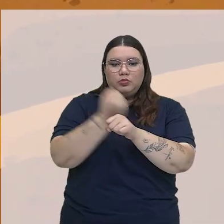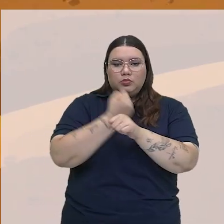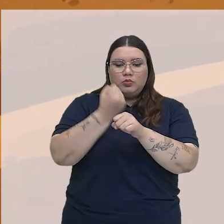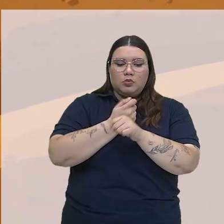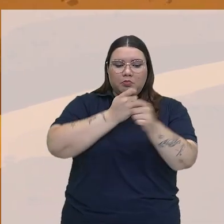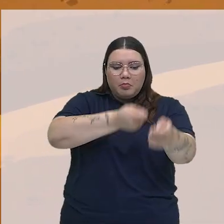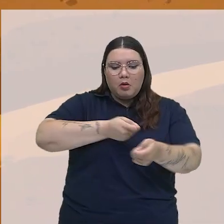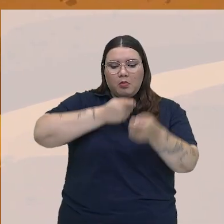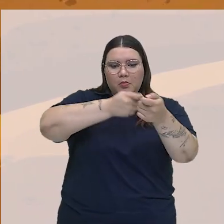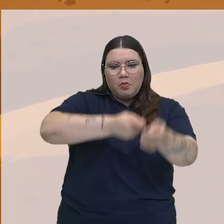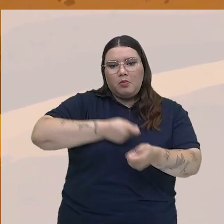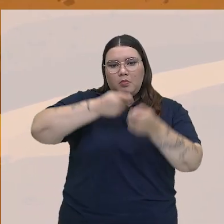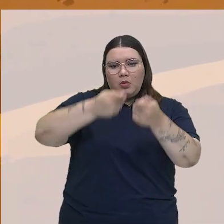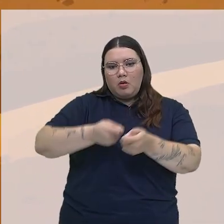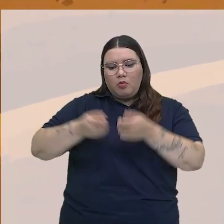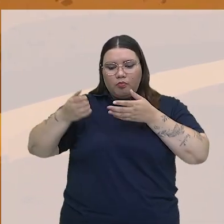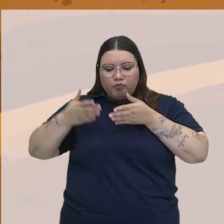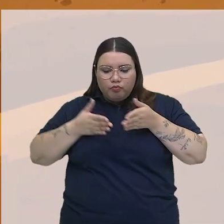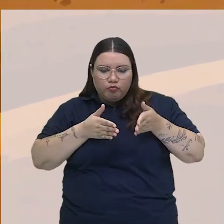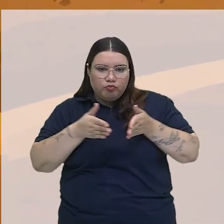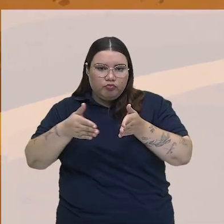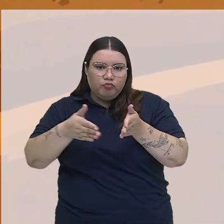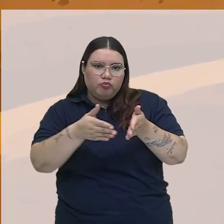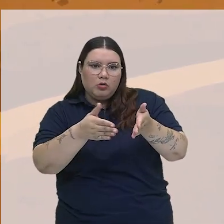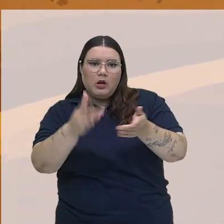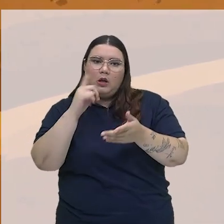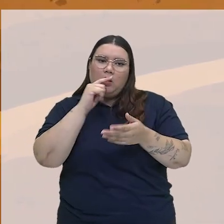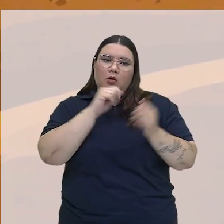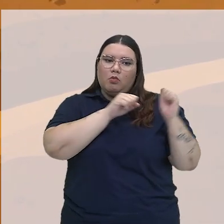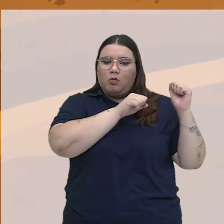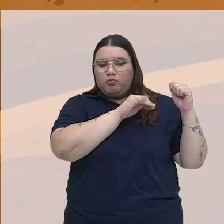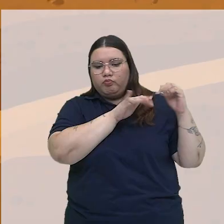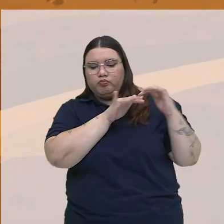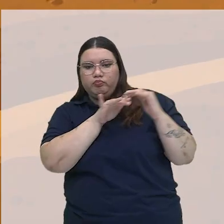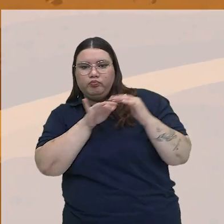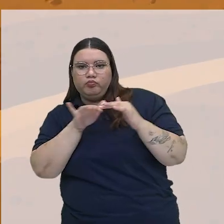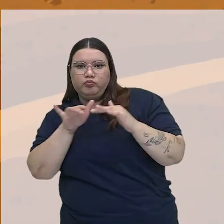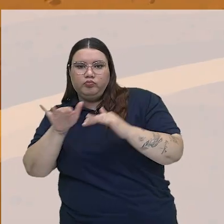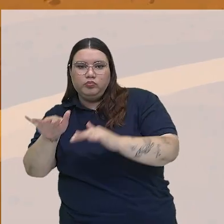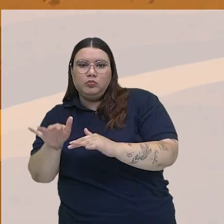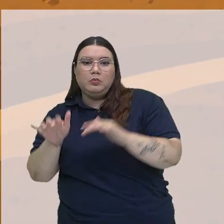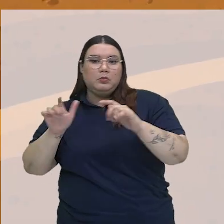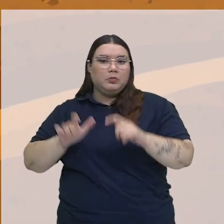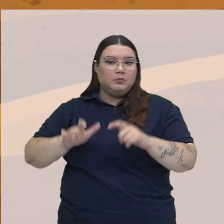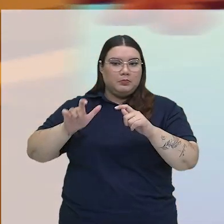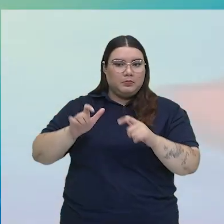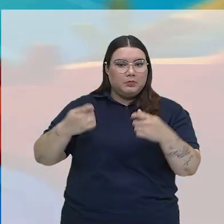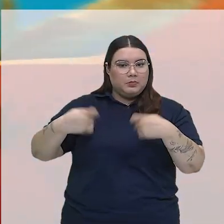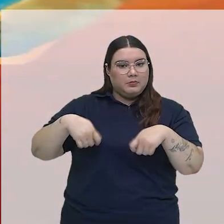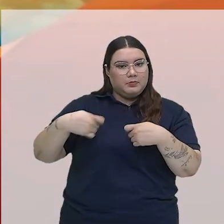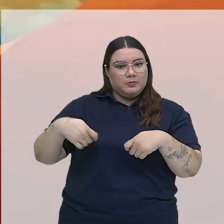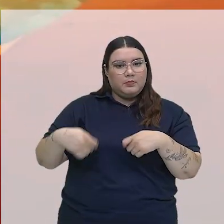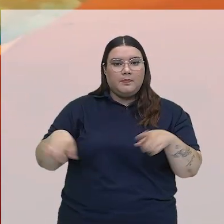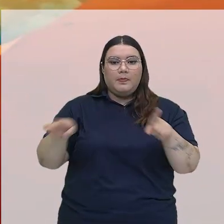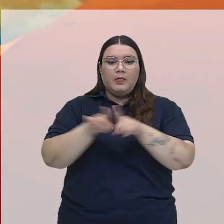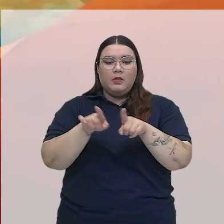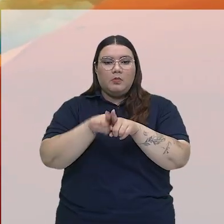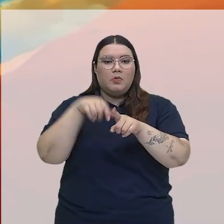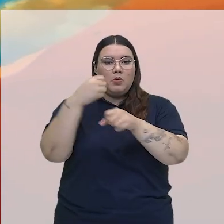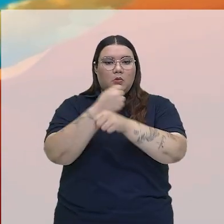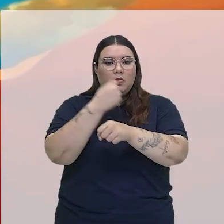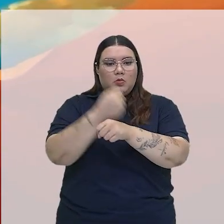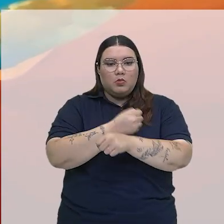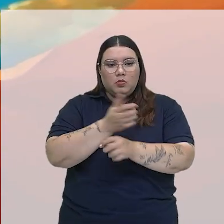Os egípcios cavaram uma rede de canais para levar a água do Nilo até onde era necessária. Eles também